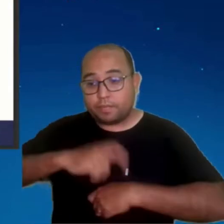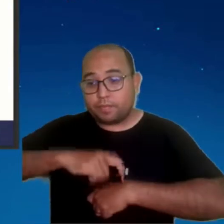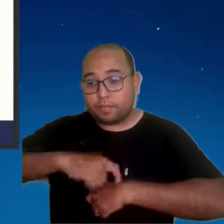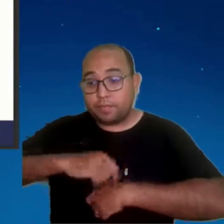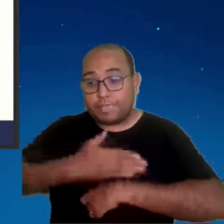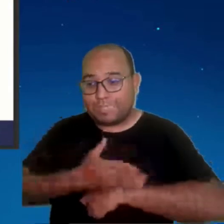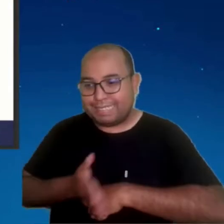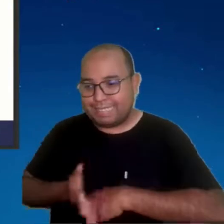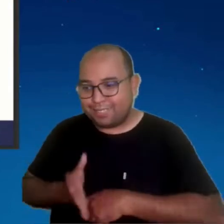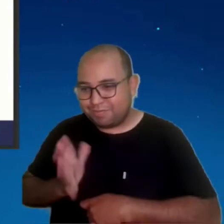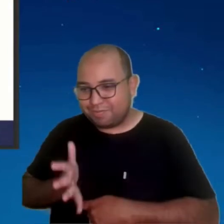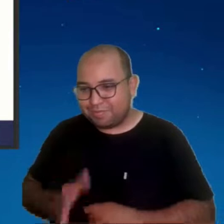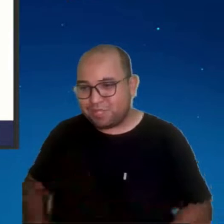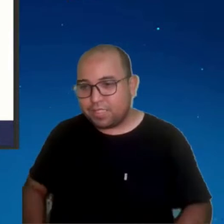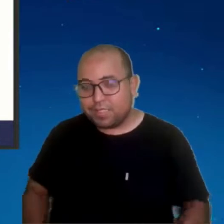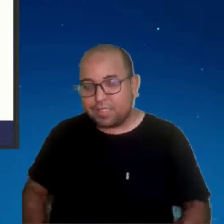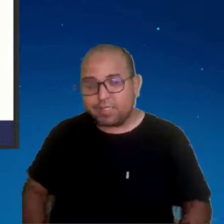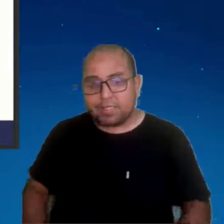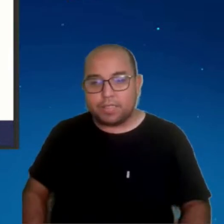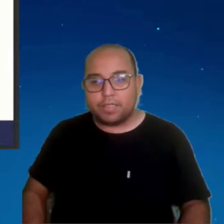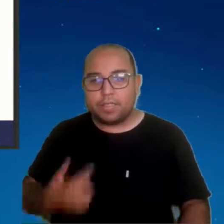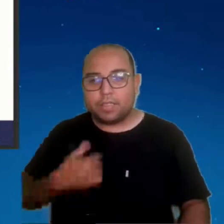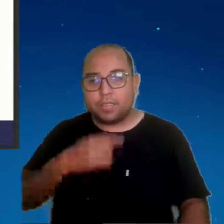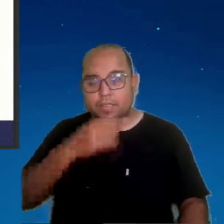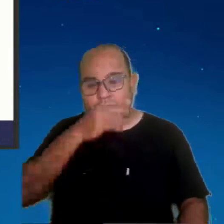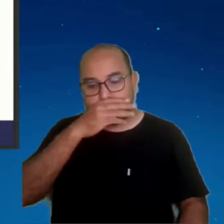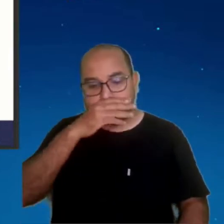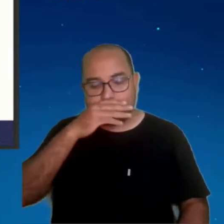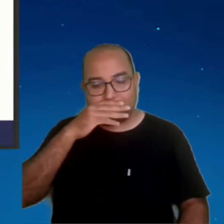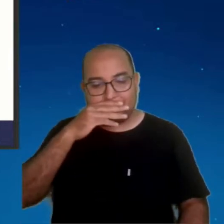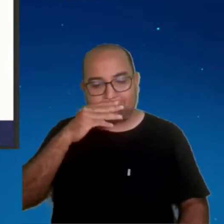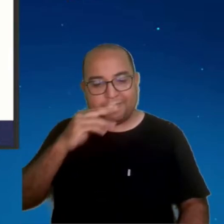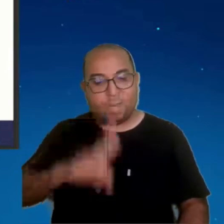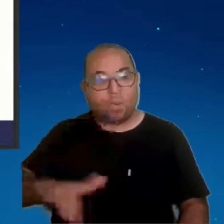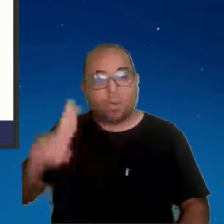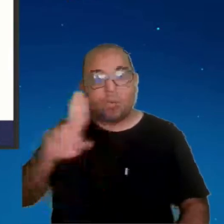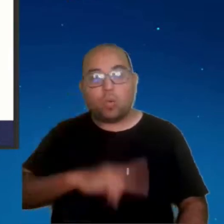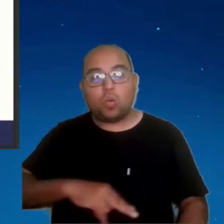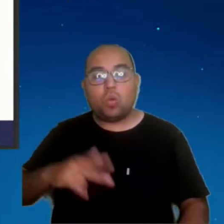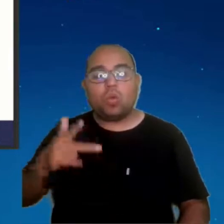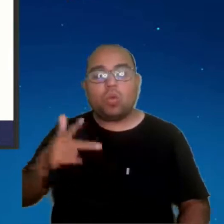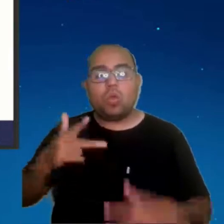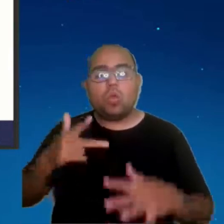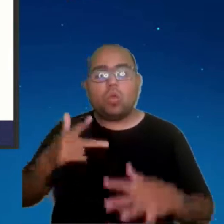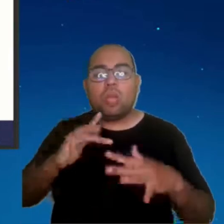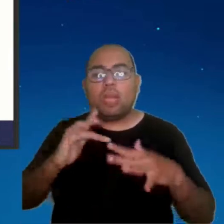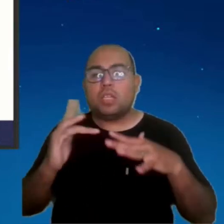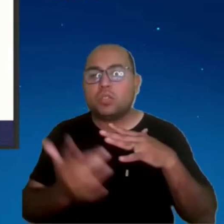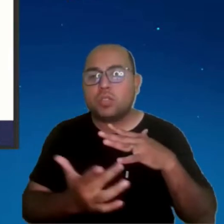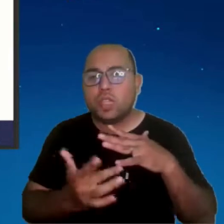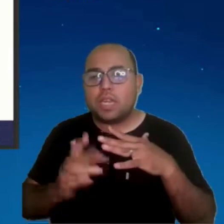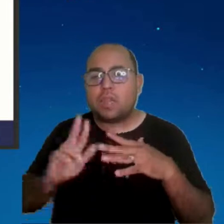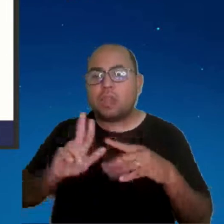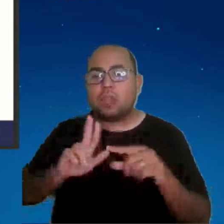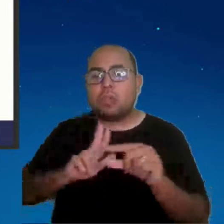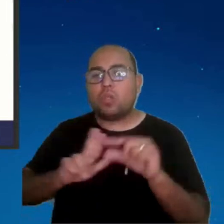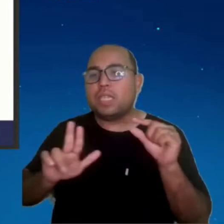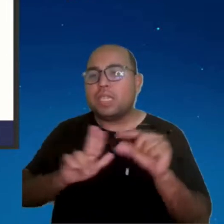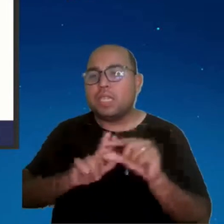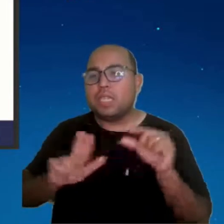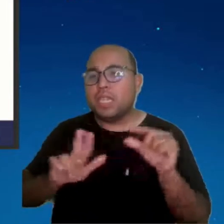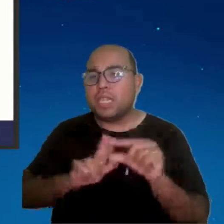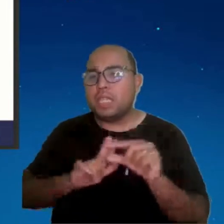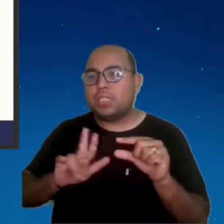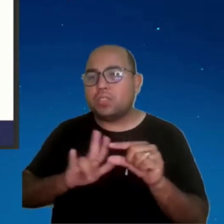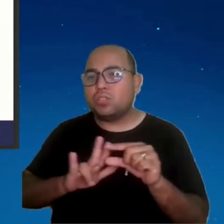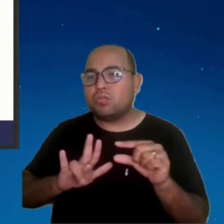corrido, né? Eu uso direto as mídias sociais. Eu uso o LinkedIn, desculpa porque está aí mal configurado,